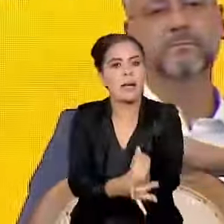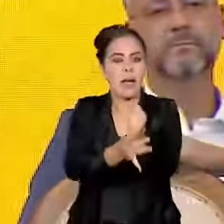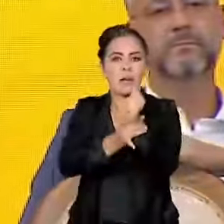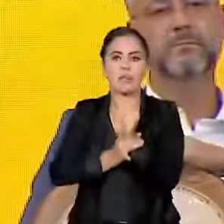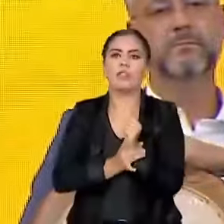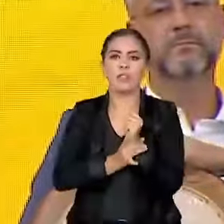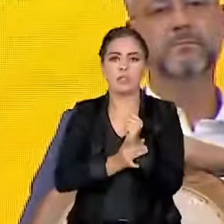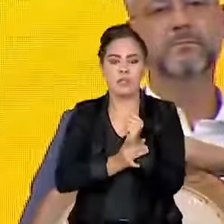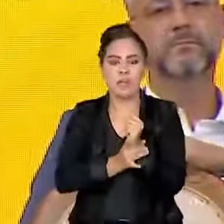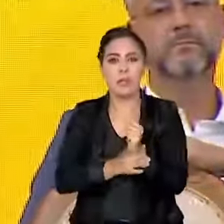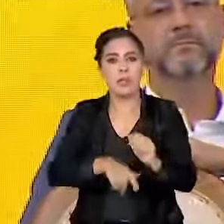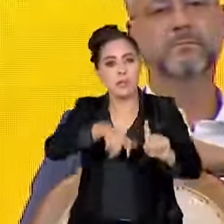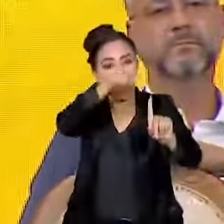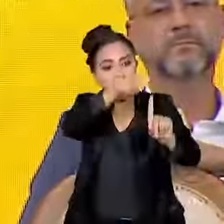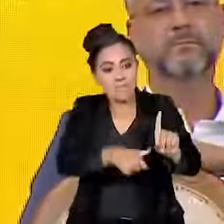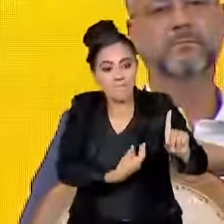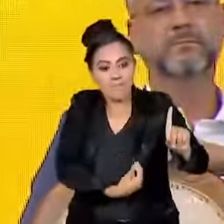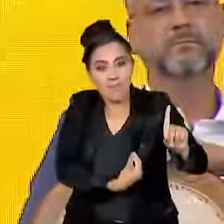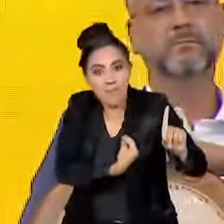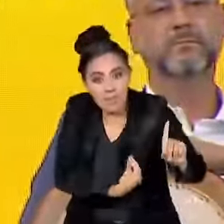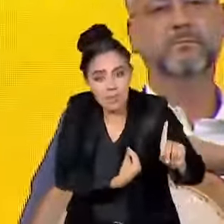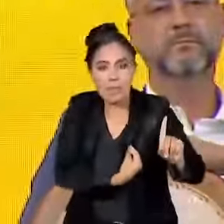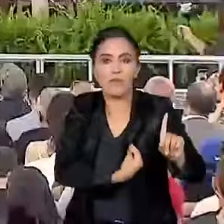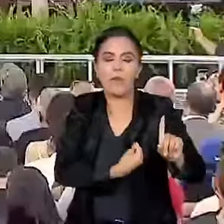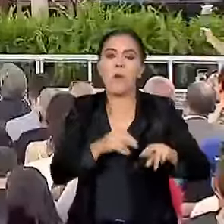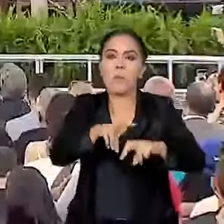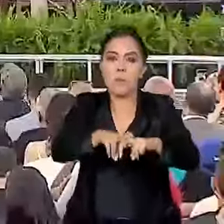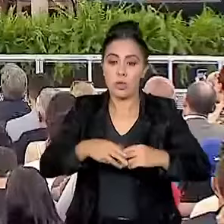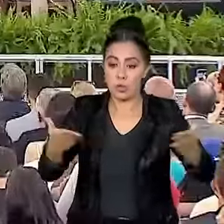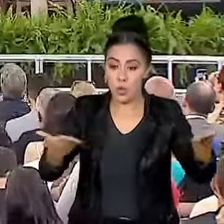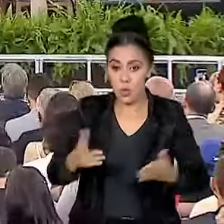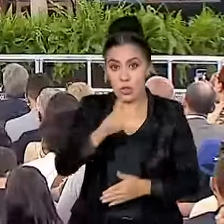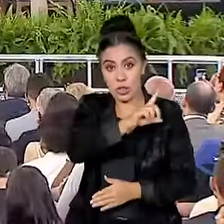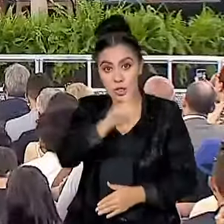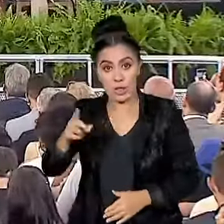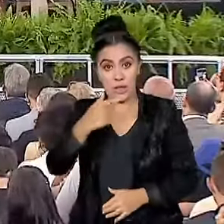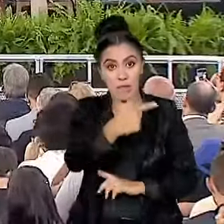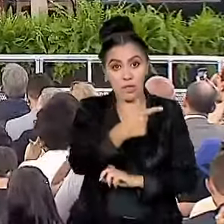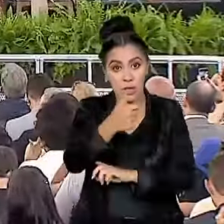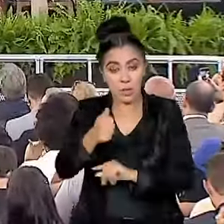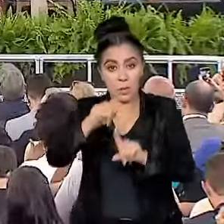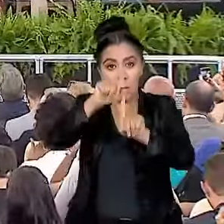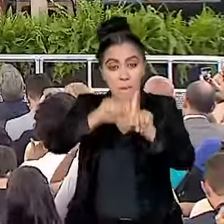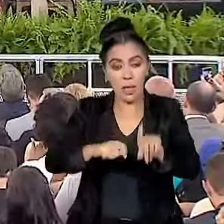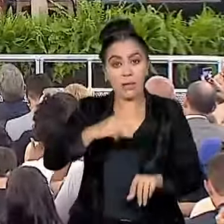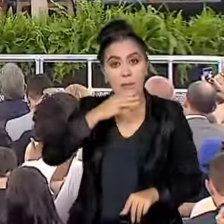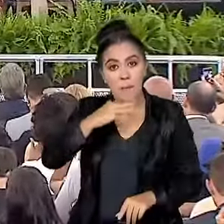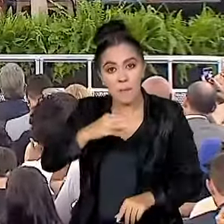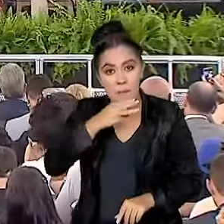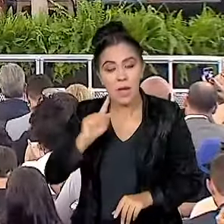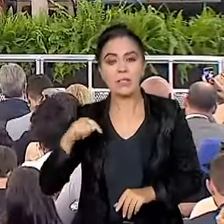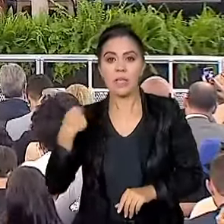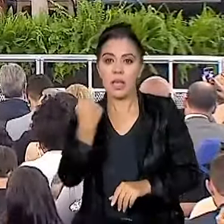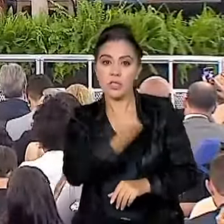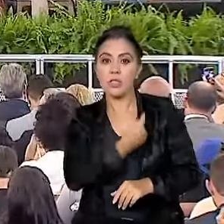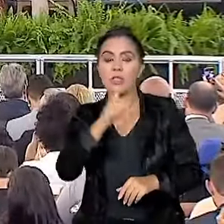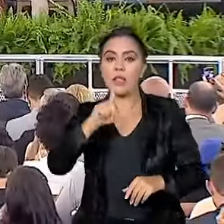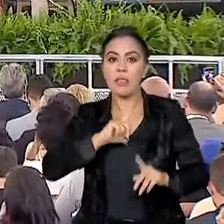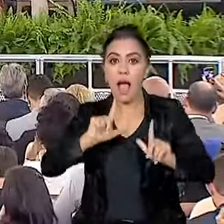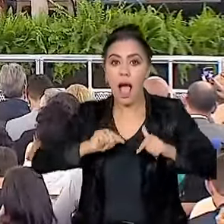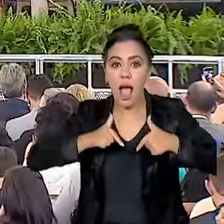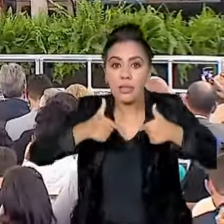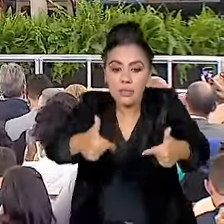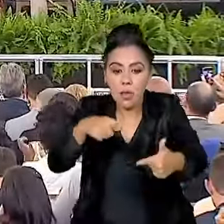jovens vivos. Por isso hoje, Benedita, no dia 21 de março, por isso a gente retoma ações concretas. Eu